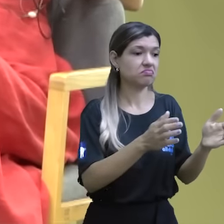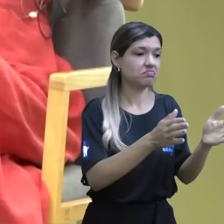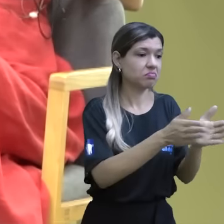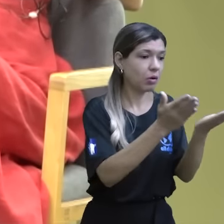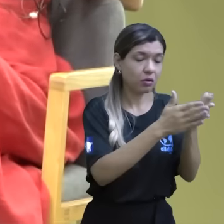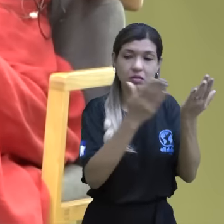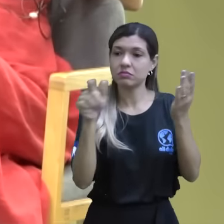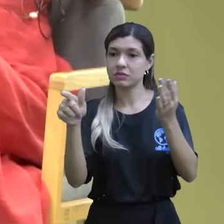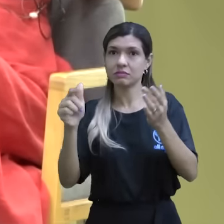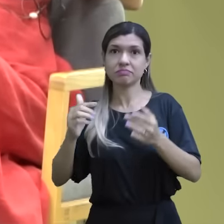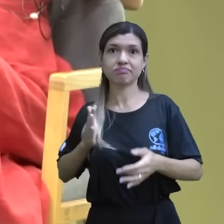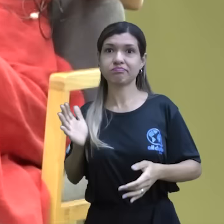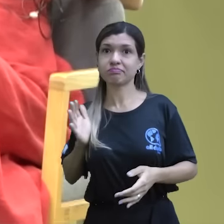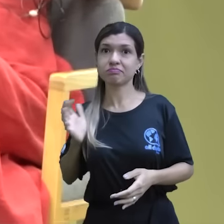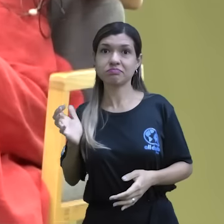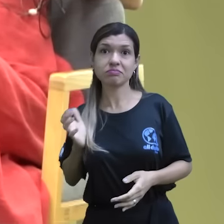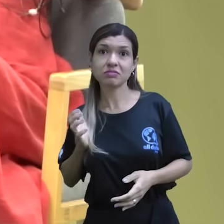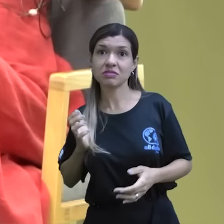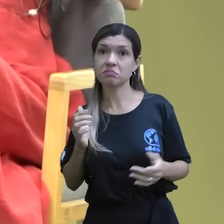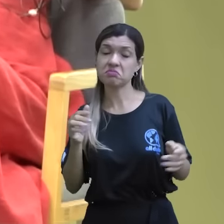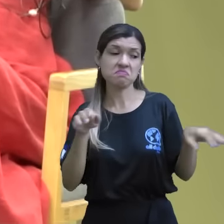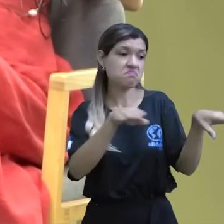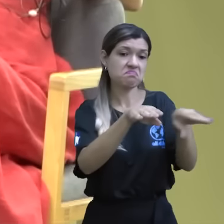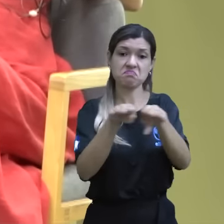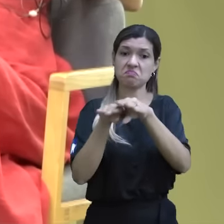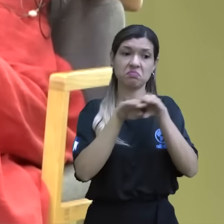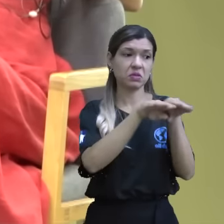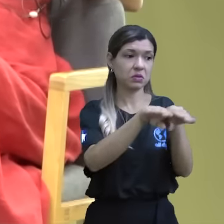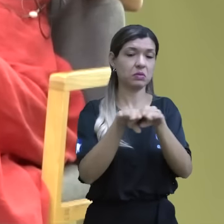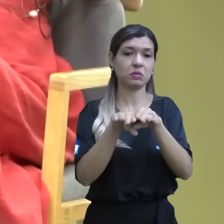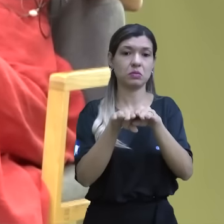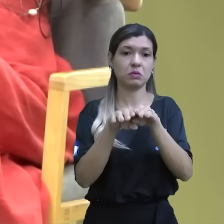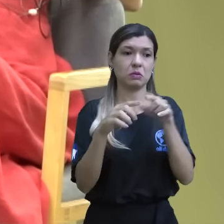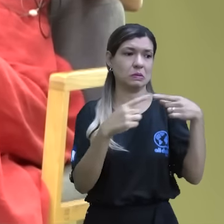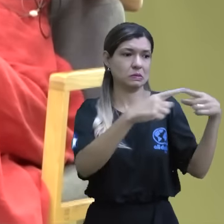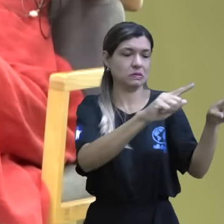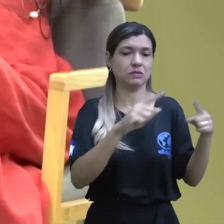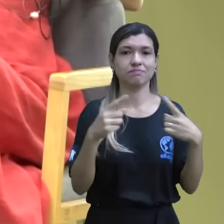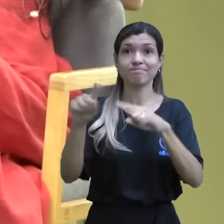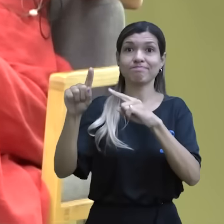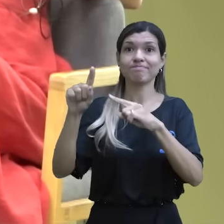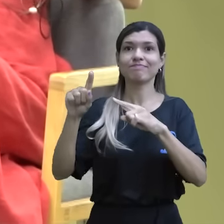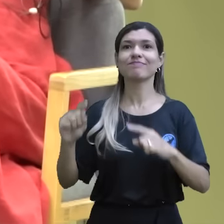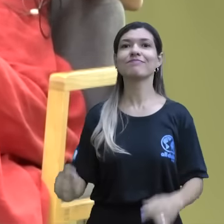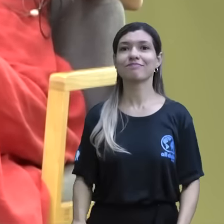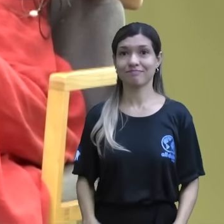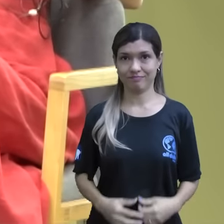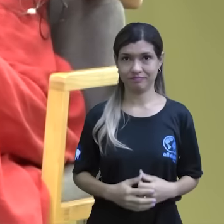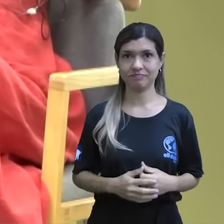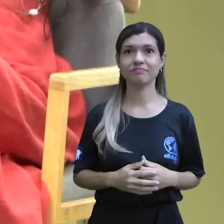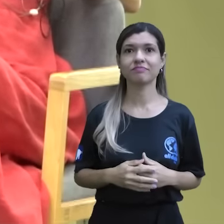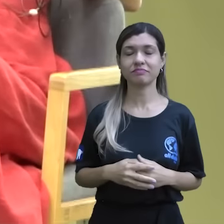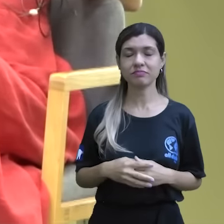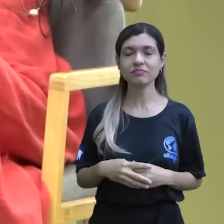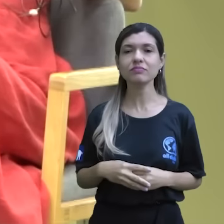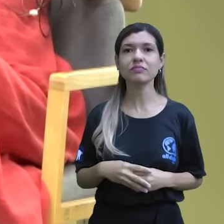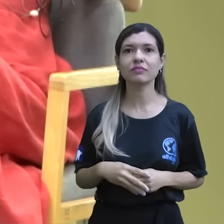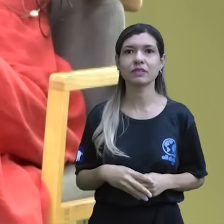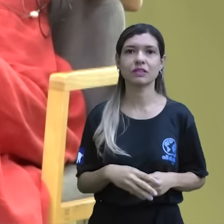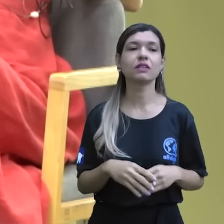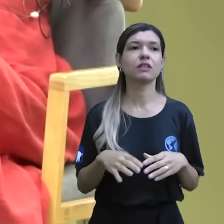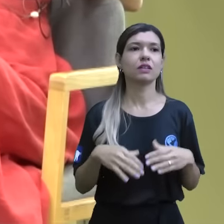aprovado e certificado na Lei Rouanet com Uma Noite no Lírico, que fala do antigo teatro lírico. Então, foi a